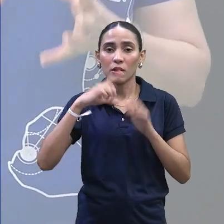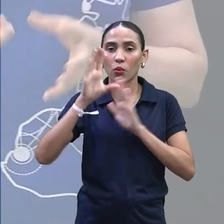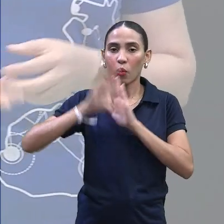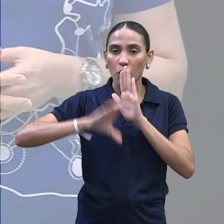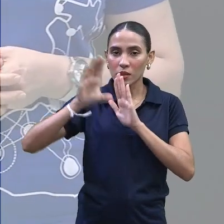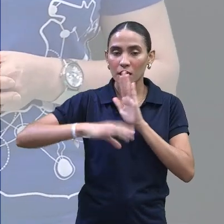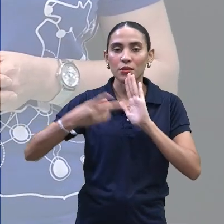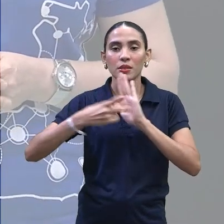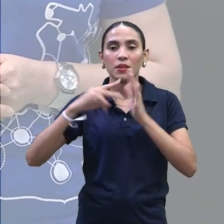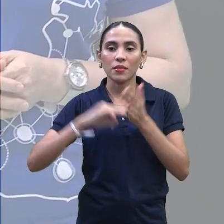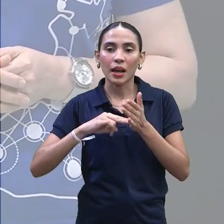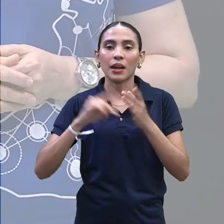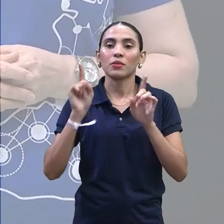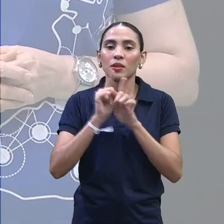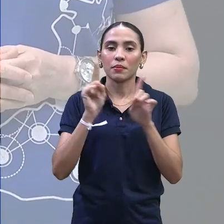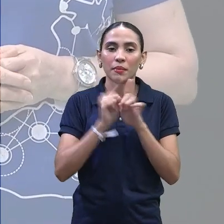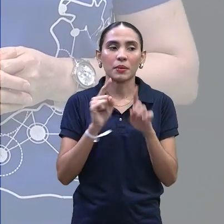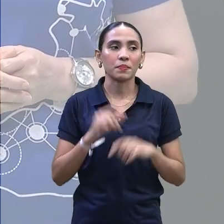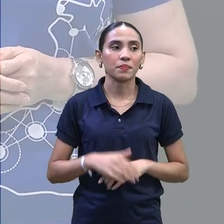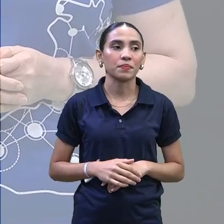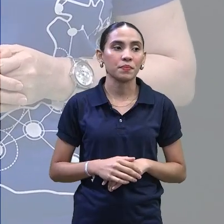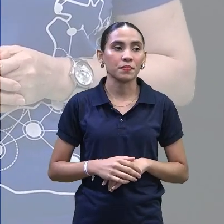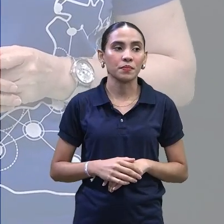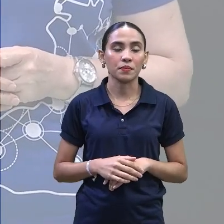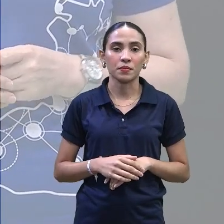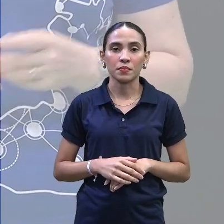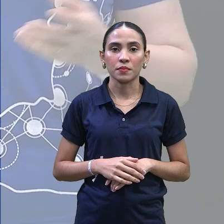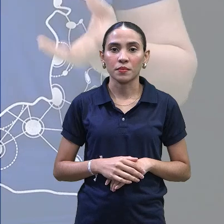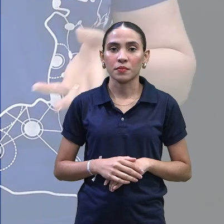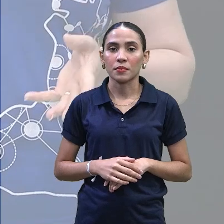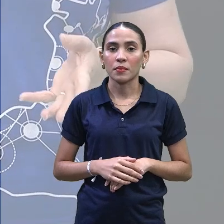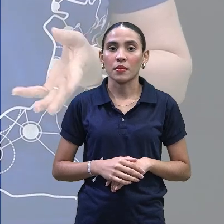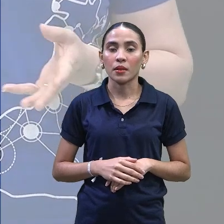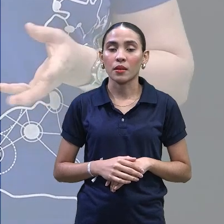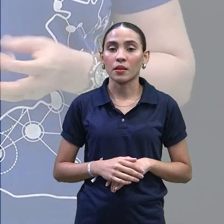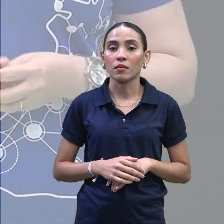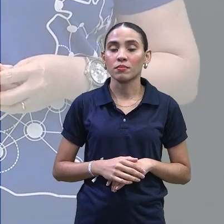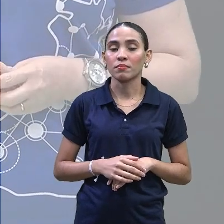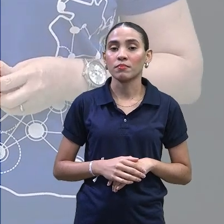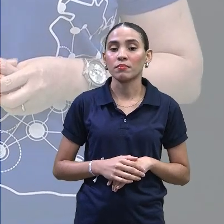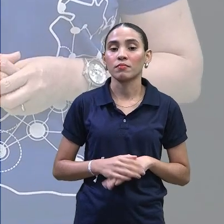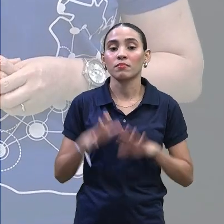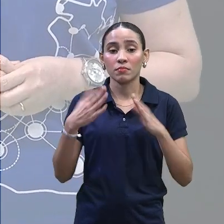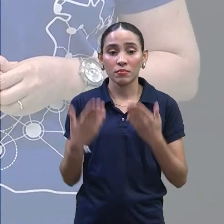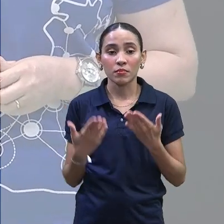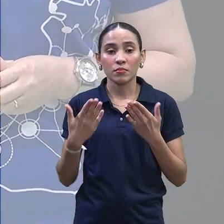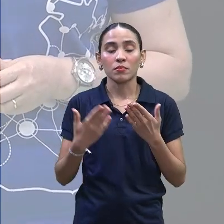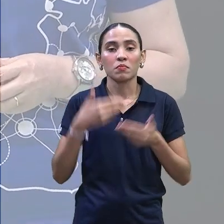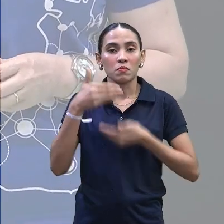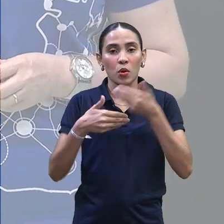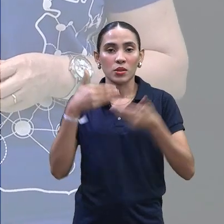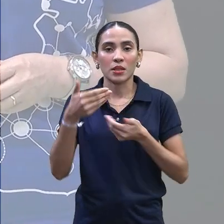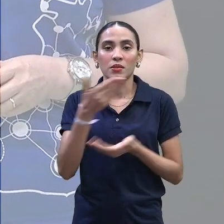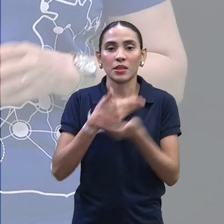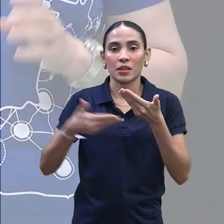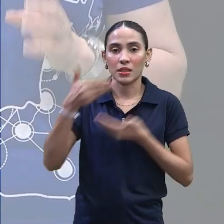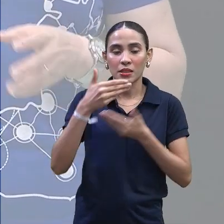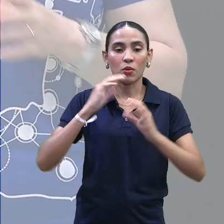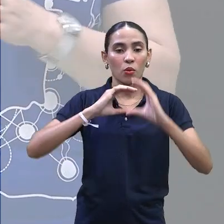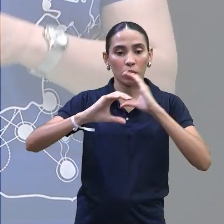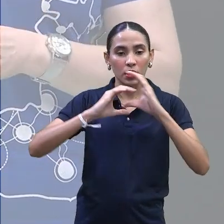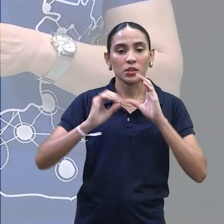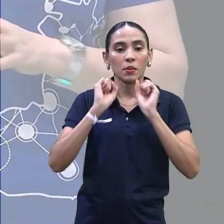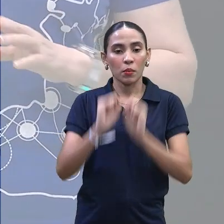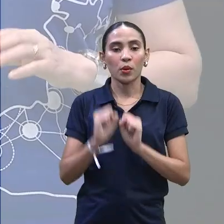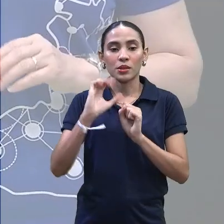existe um significado naquela imagem, naquele desenho, por meio do qual efetivos processos de interação comunicativa